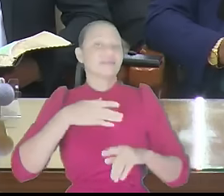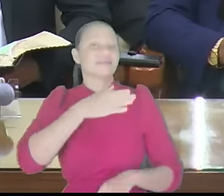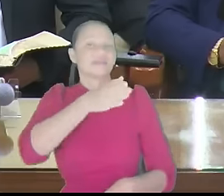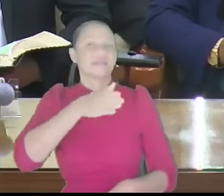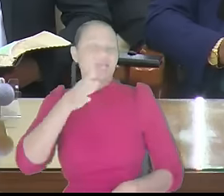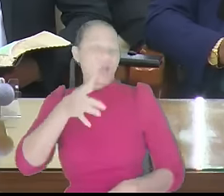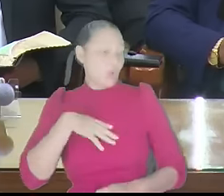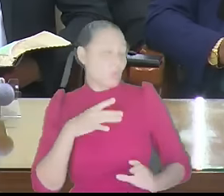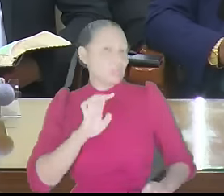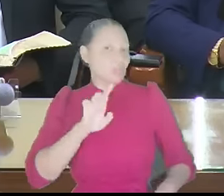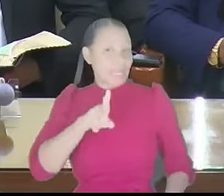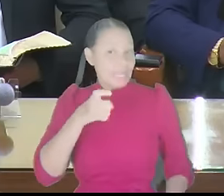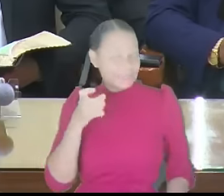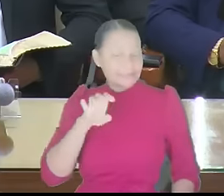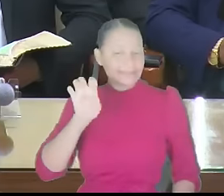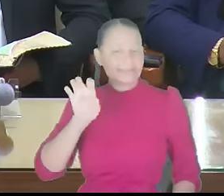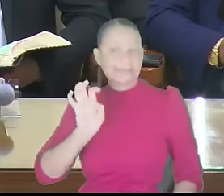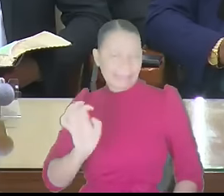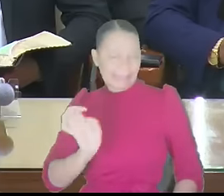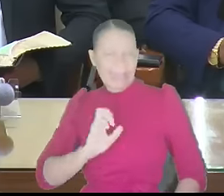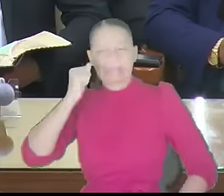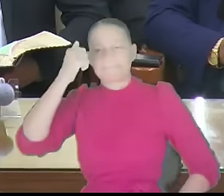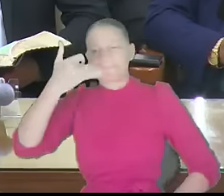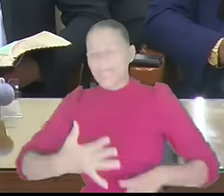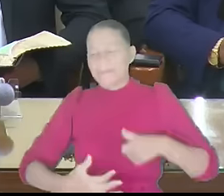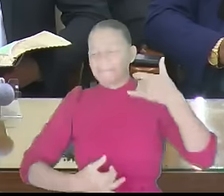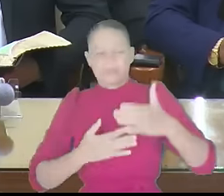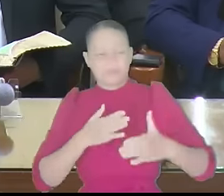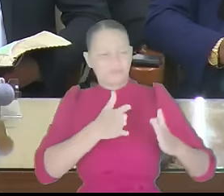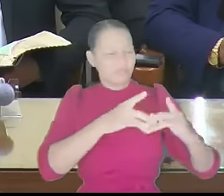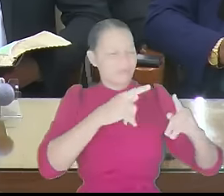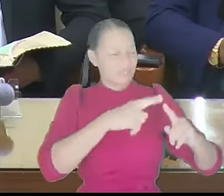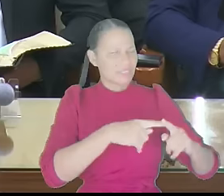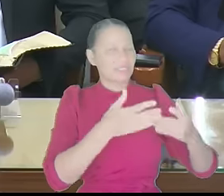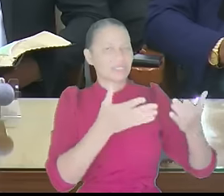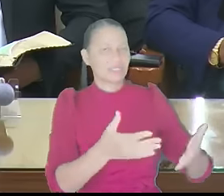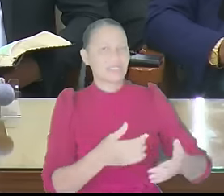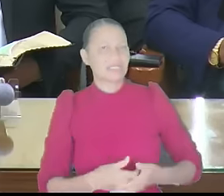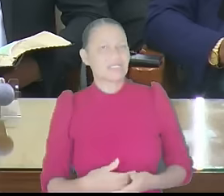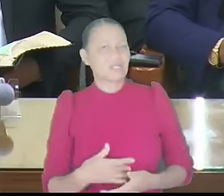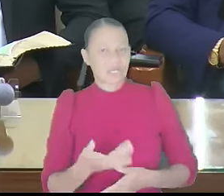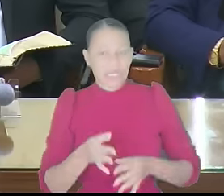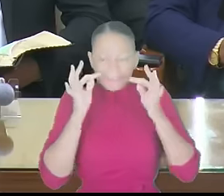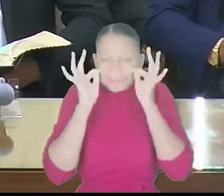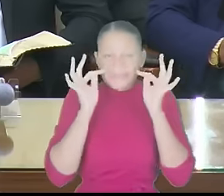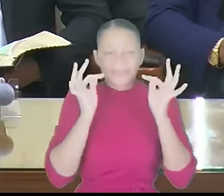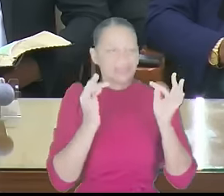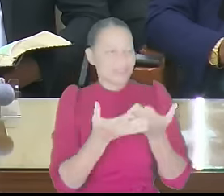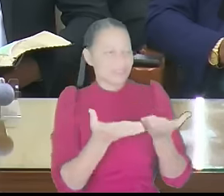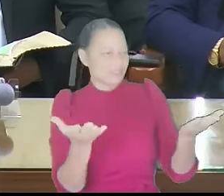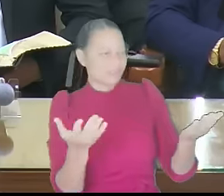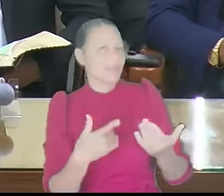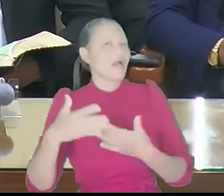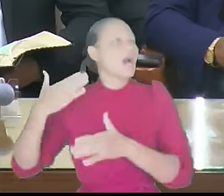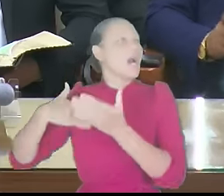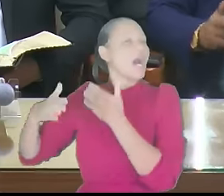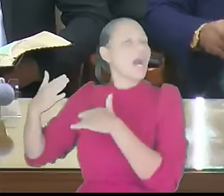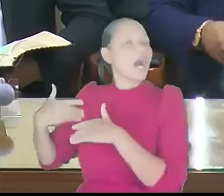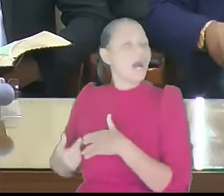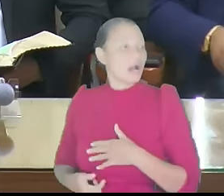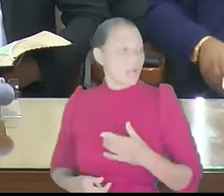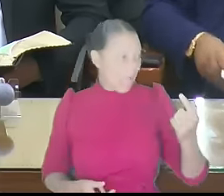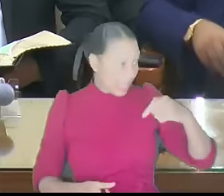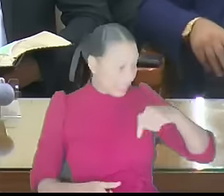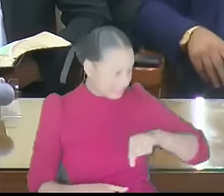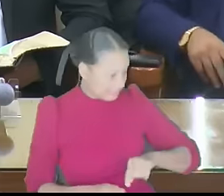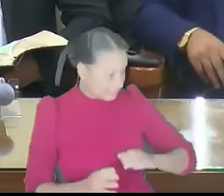classe. Aí foi na igreja de um pastor, pastor, eu quero dar meu testemunho, o que era que eu fazia quando eu... O pastor disse, aqui não,